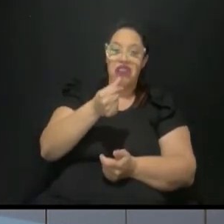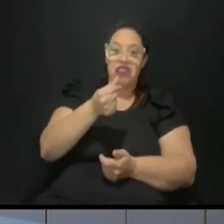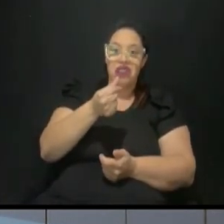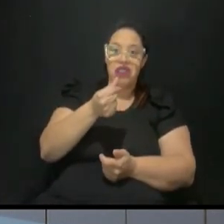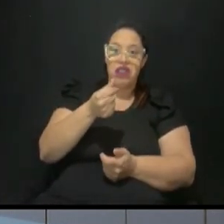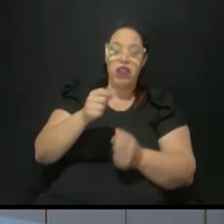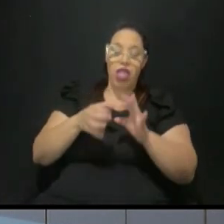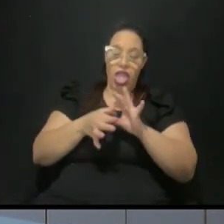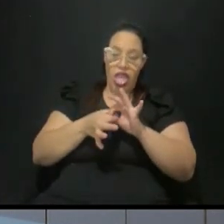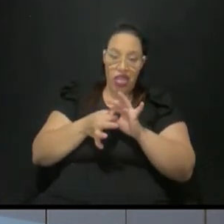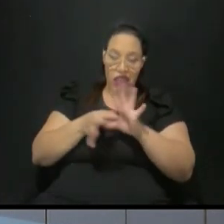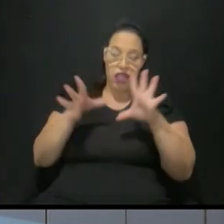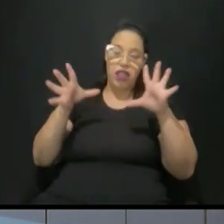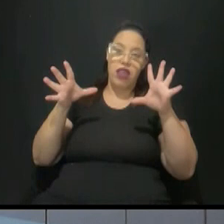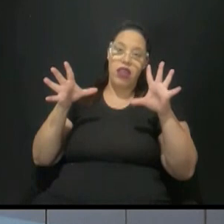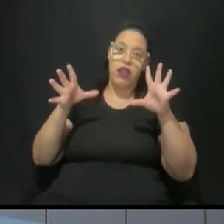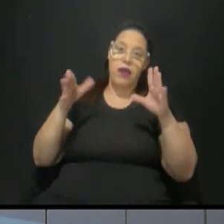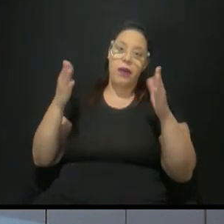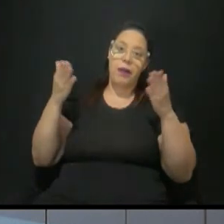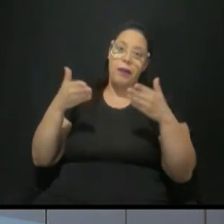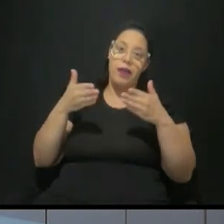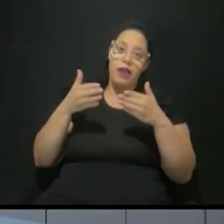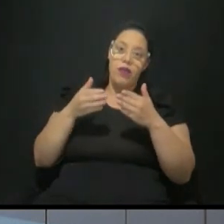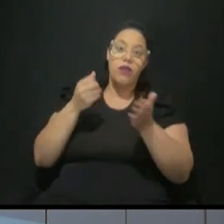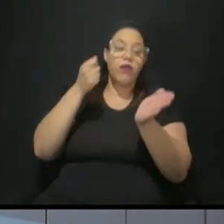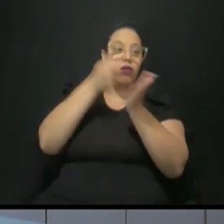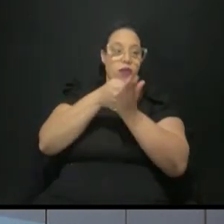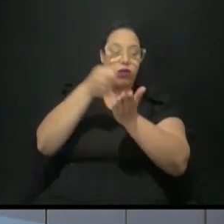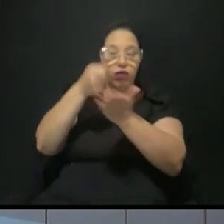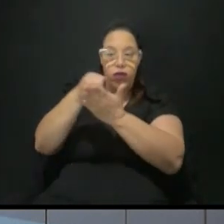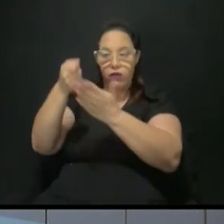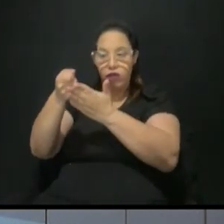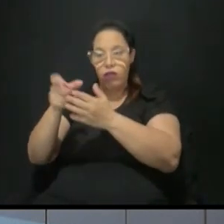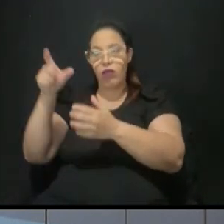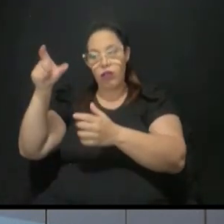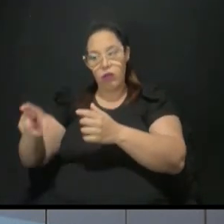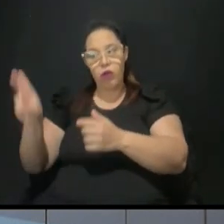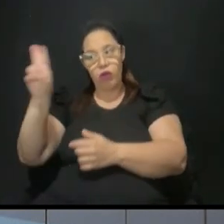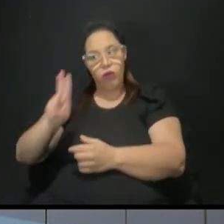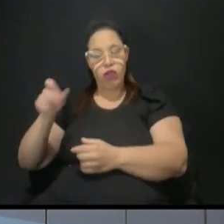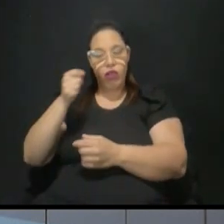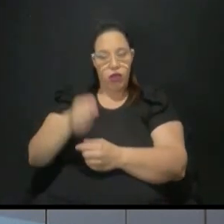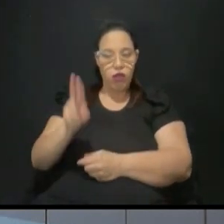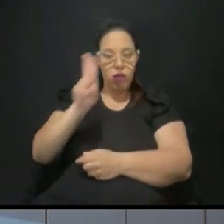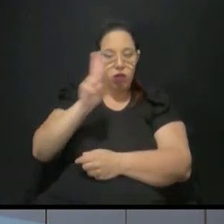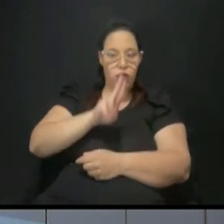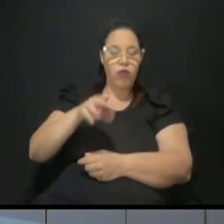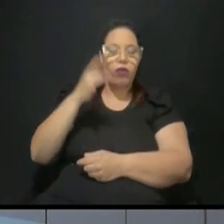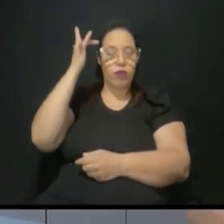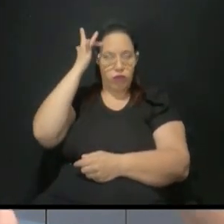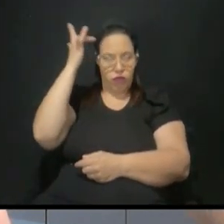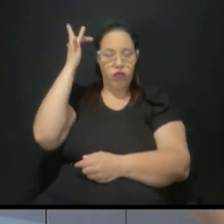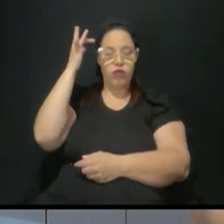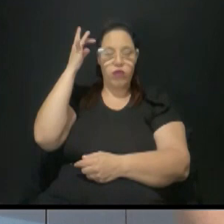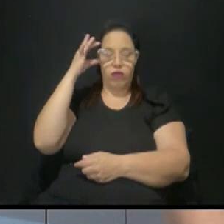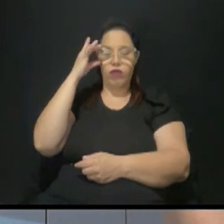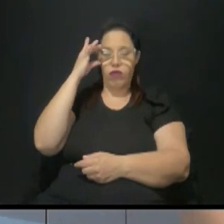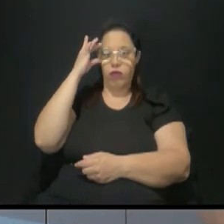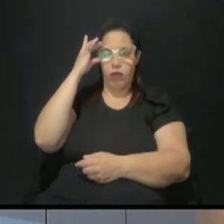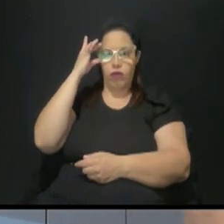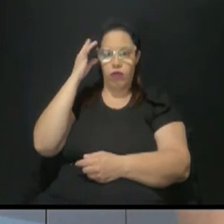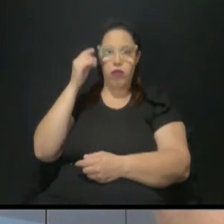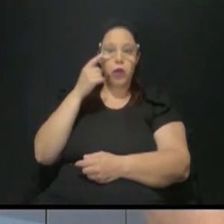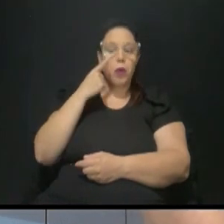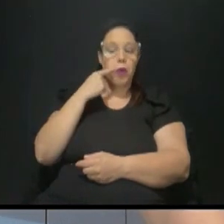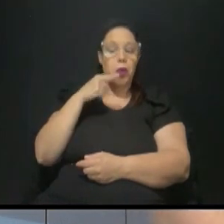mais recentemente foi definido para onde esse recurso pode ser utilizado. Isso fica mais fácil também de uma fiscalização. Então,